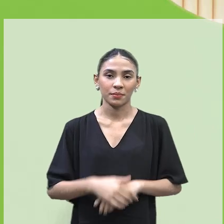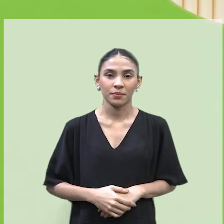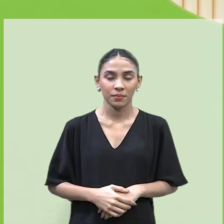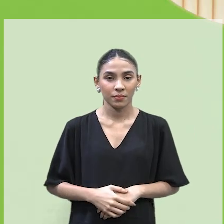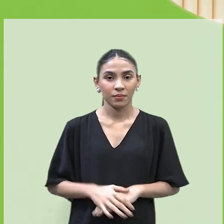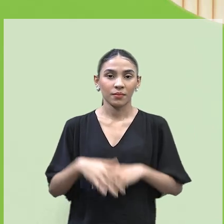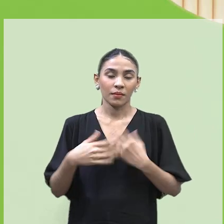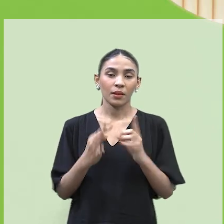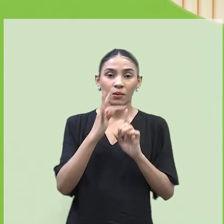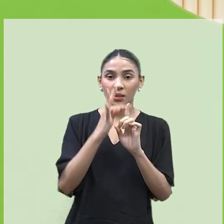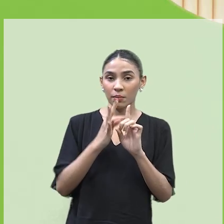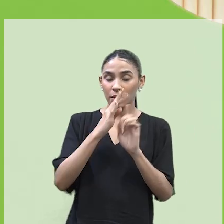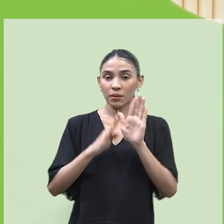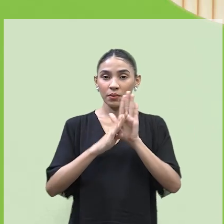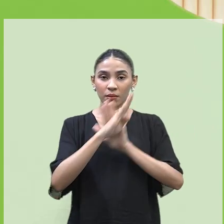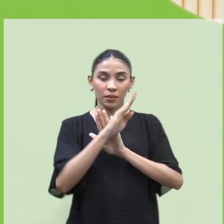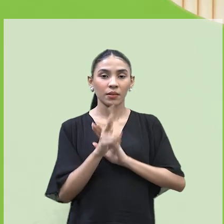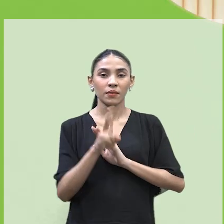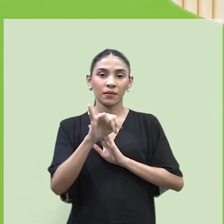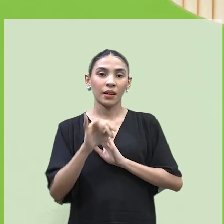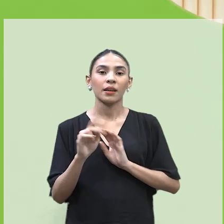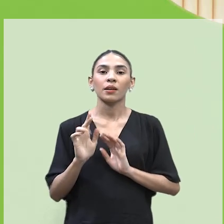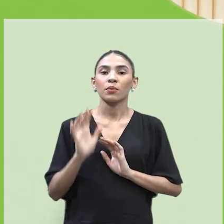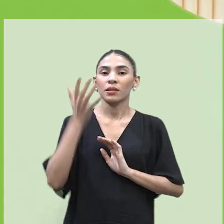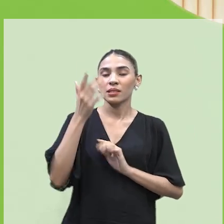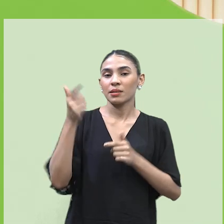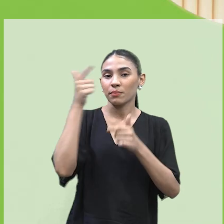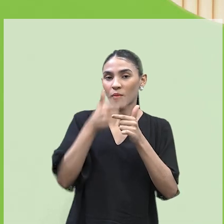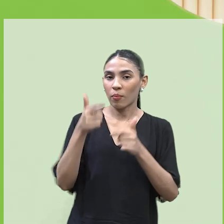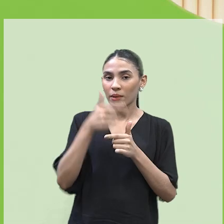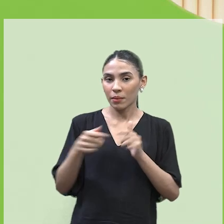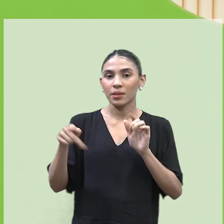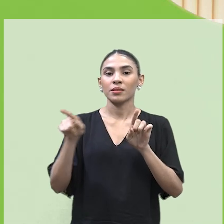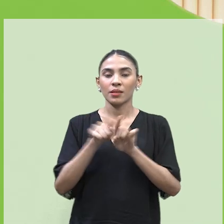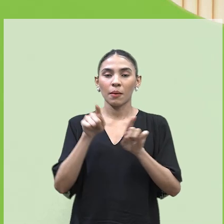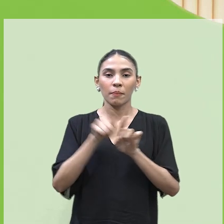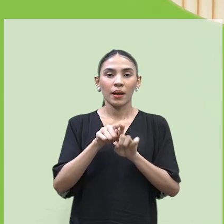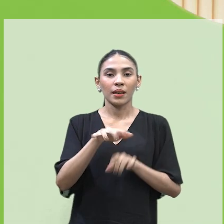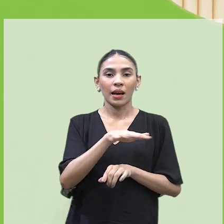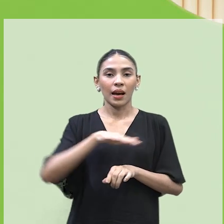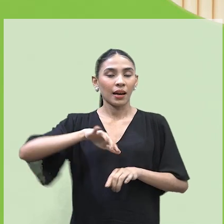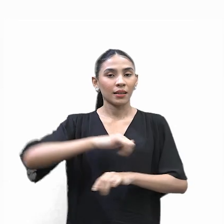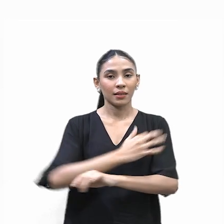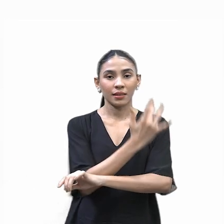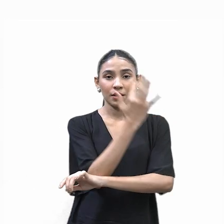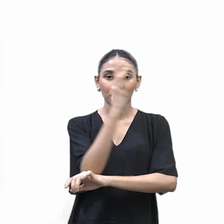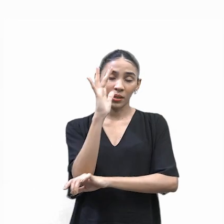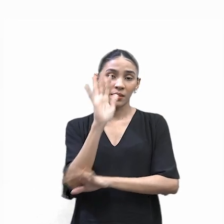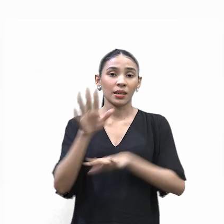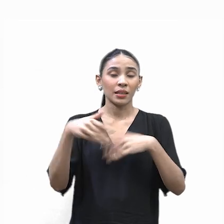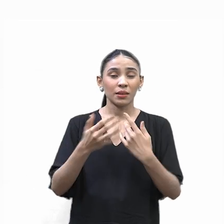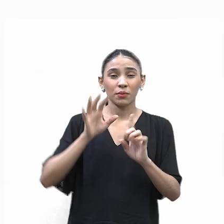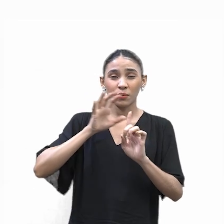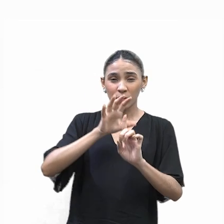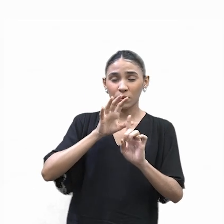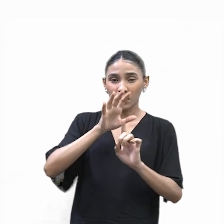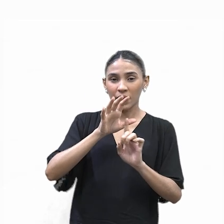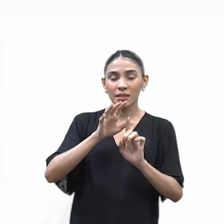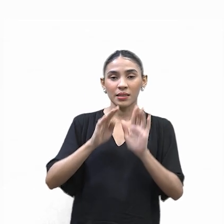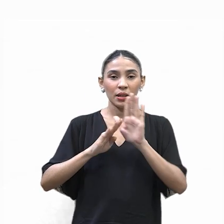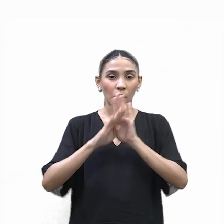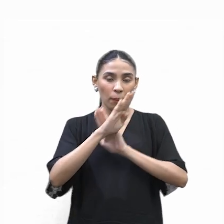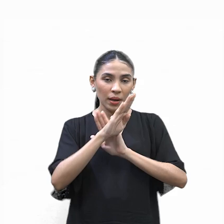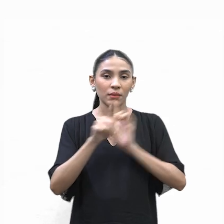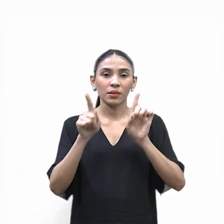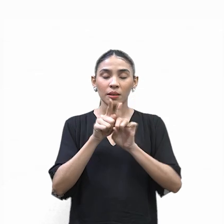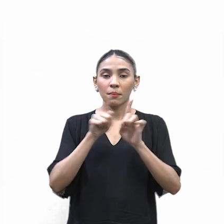E esse aumento da temperatura ele vai gerar aí alguns prejuízos para a natureza. Então essa intensificação do efeito estufa, né,